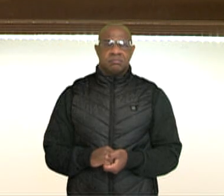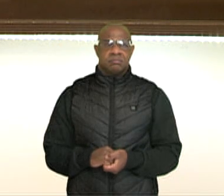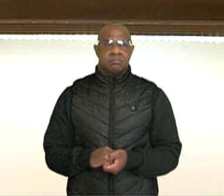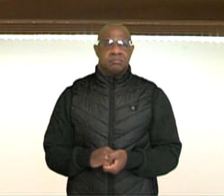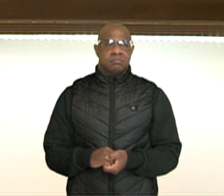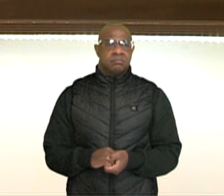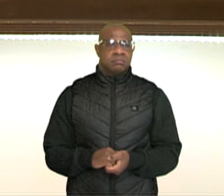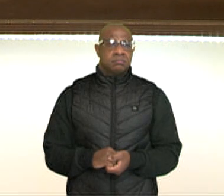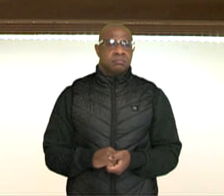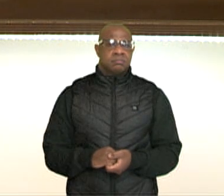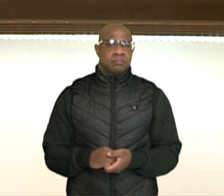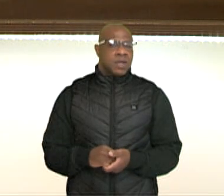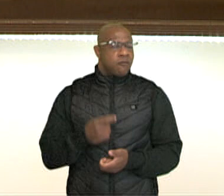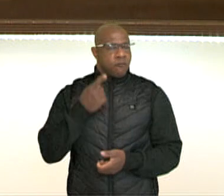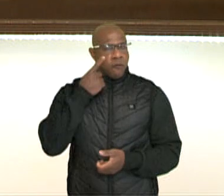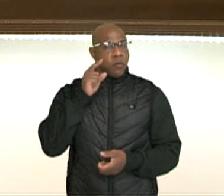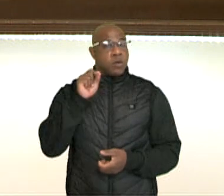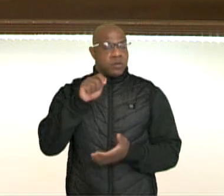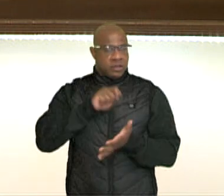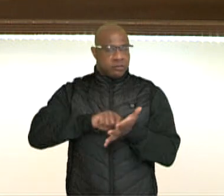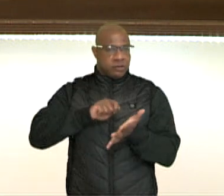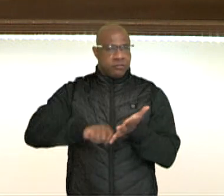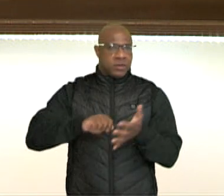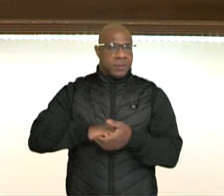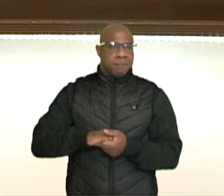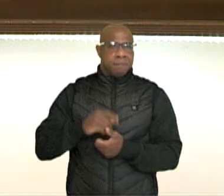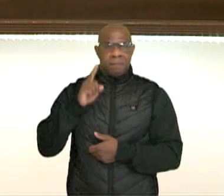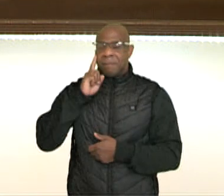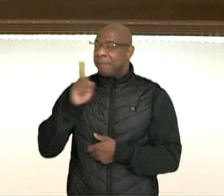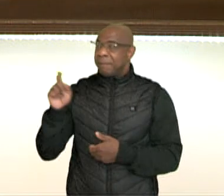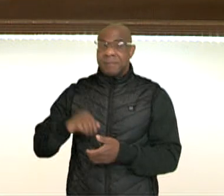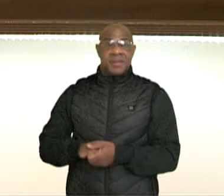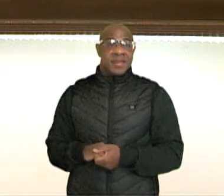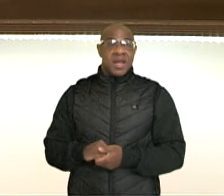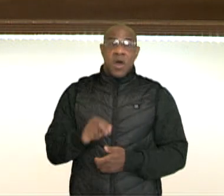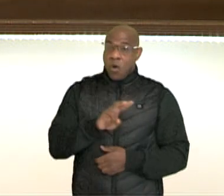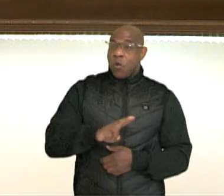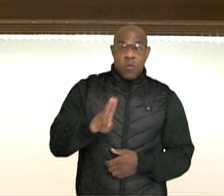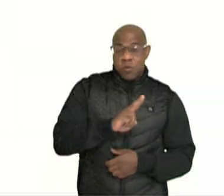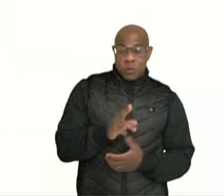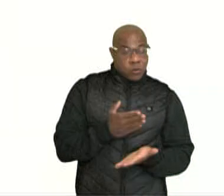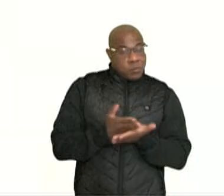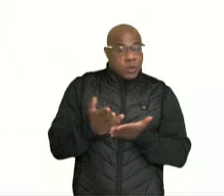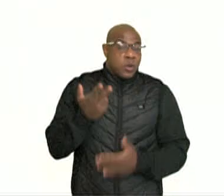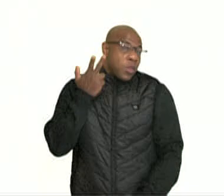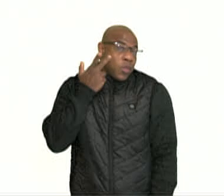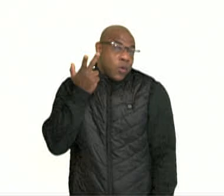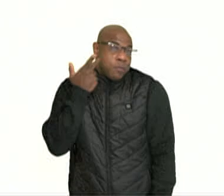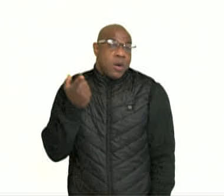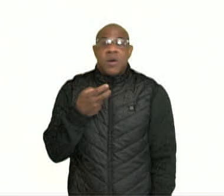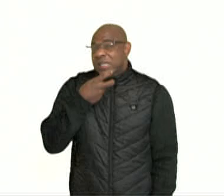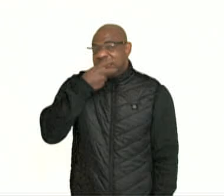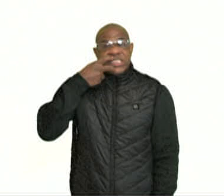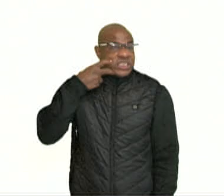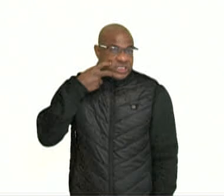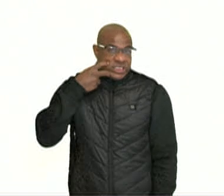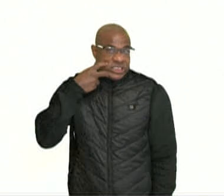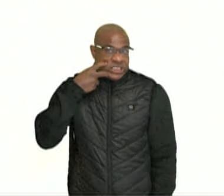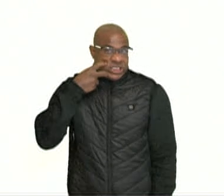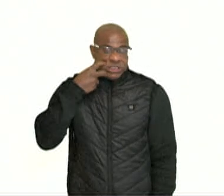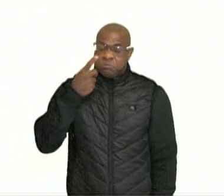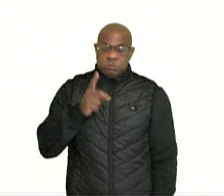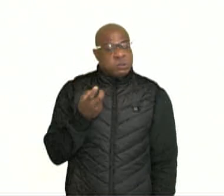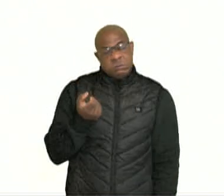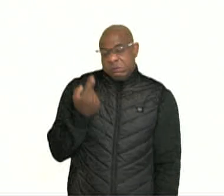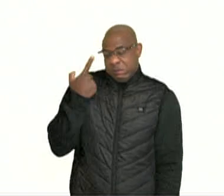Você escreveu? Vamos dar uma olhadinha? A partir do momento que o uso se tornou comum, os aparelhos passaram a não ser tão